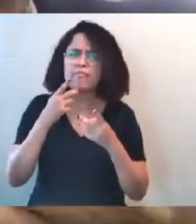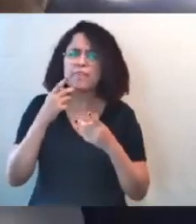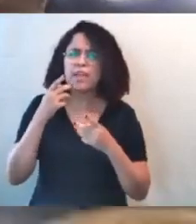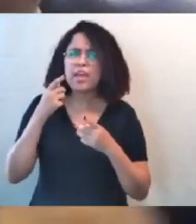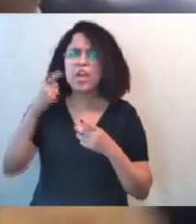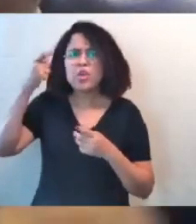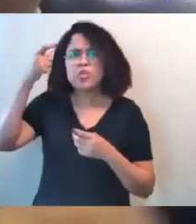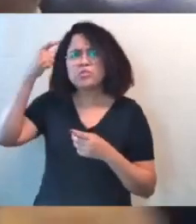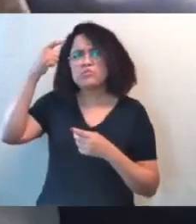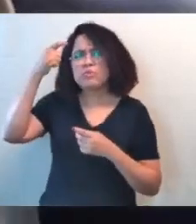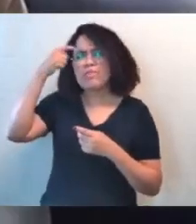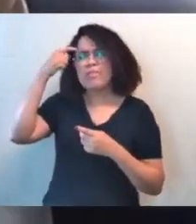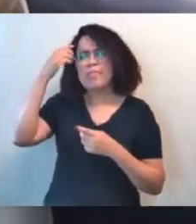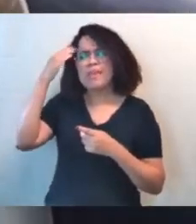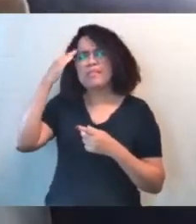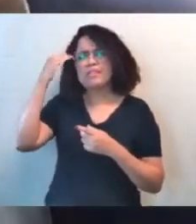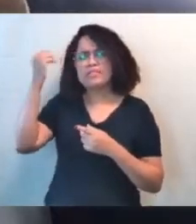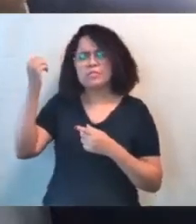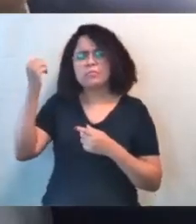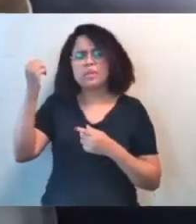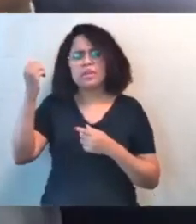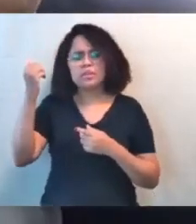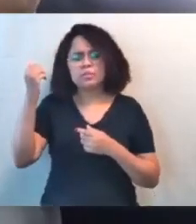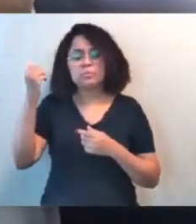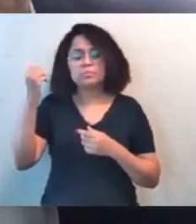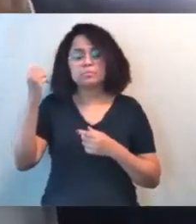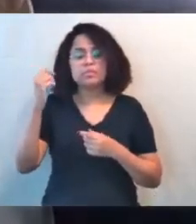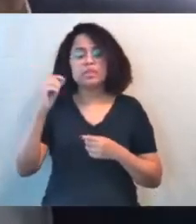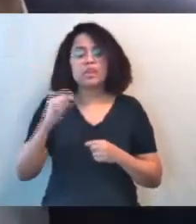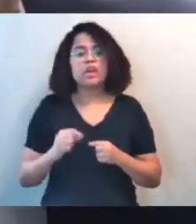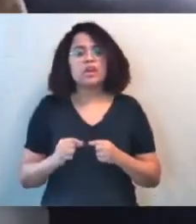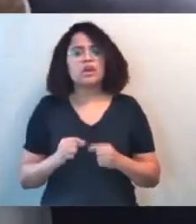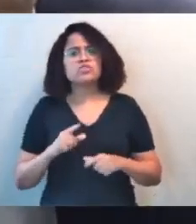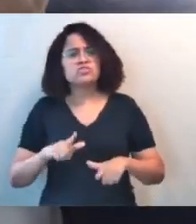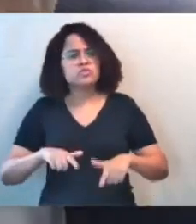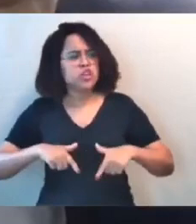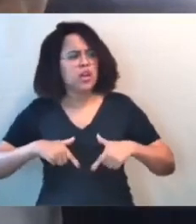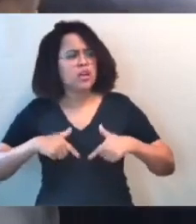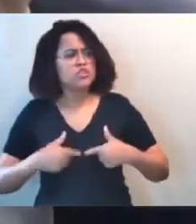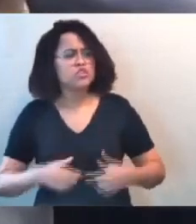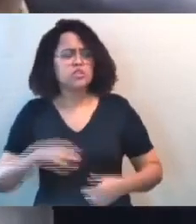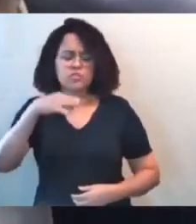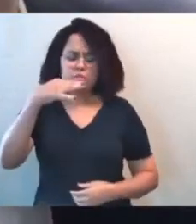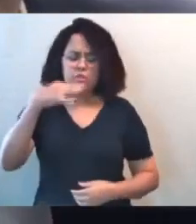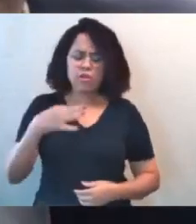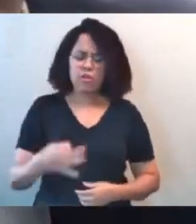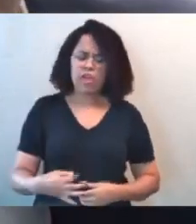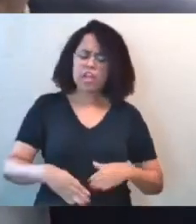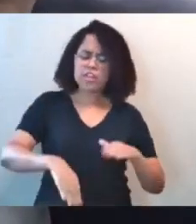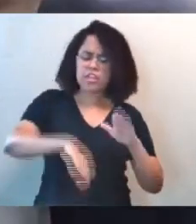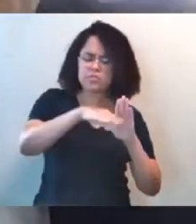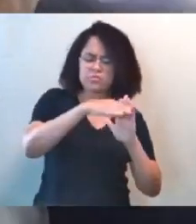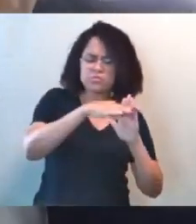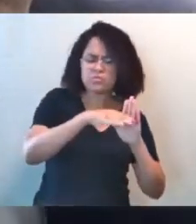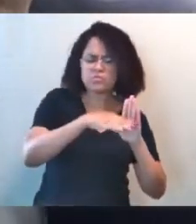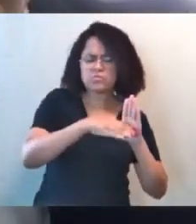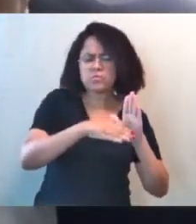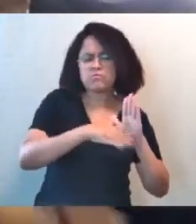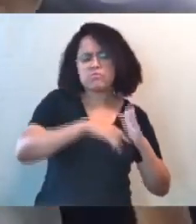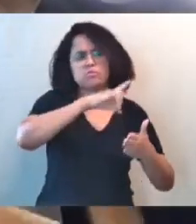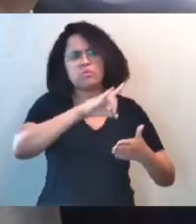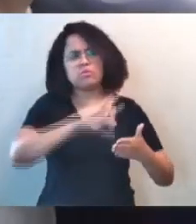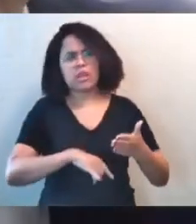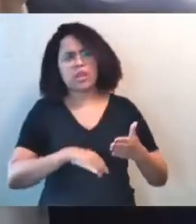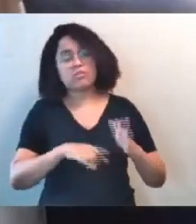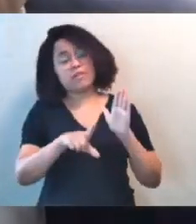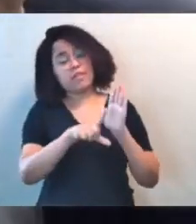entendimento da nossa parte, está sendo colocado que vai, a nossa intenção de agir de forma correta dentro dos preceitos contratuais e